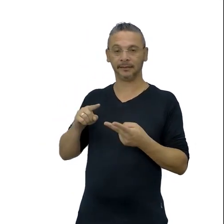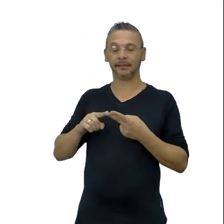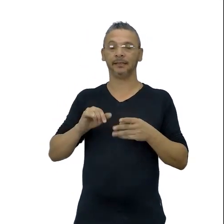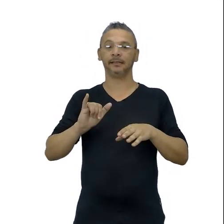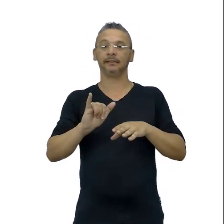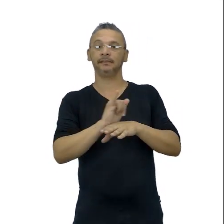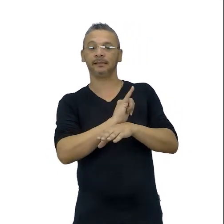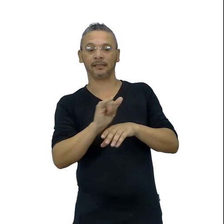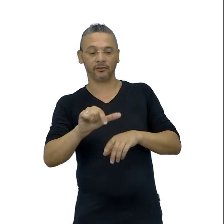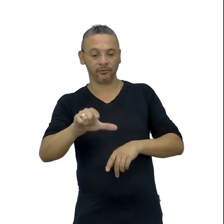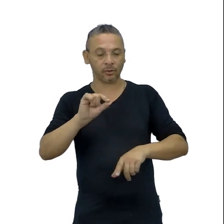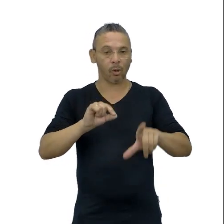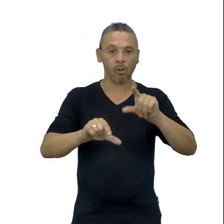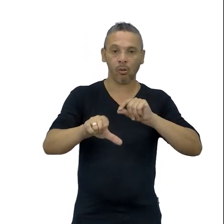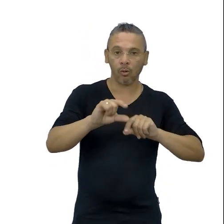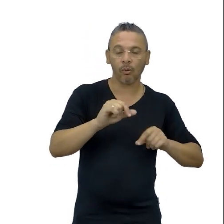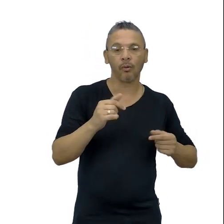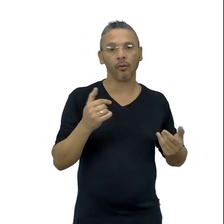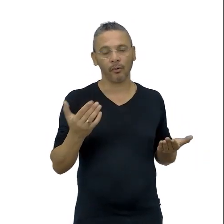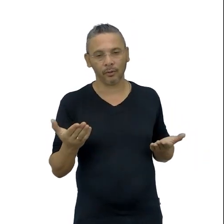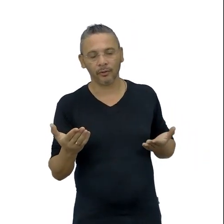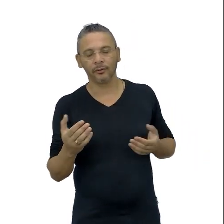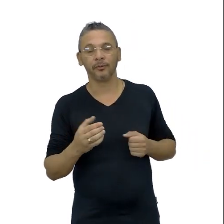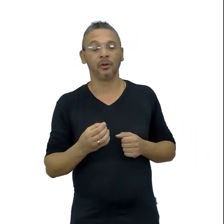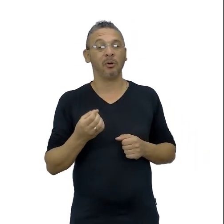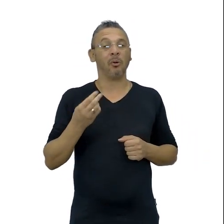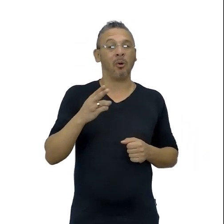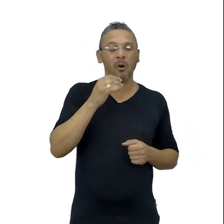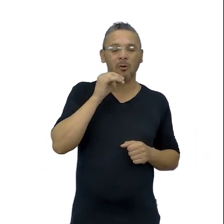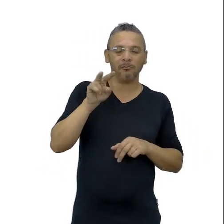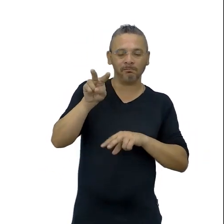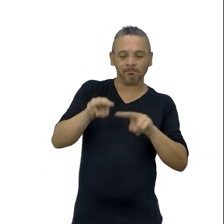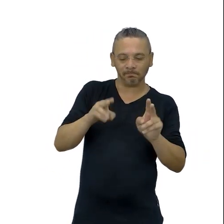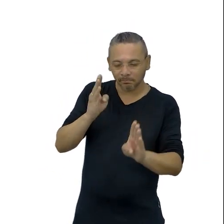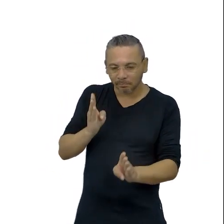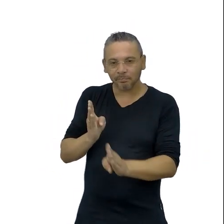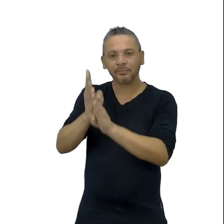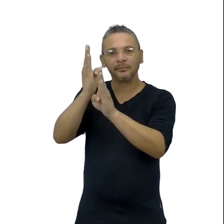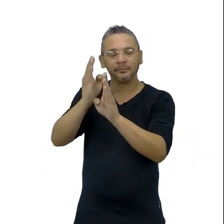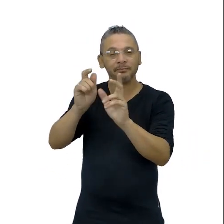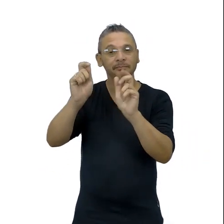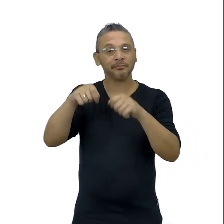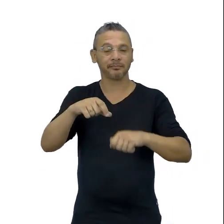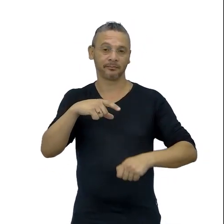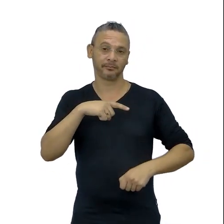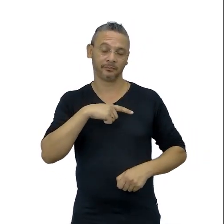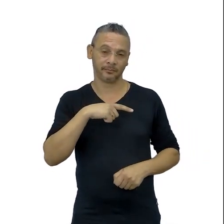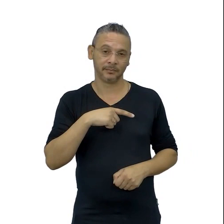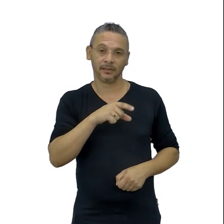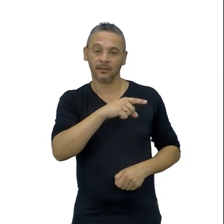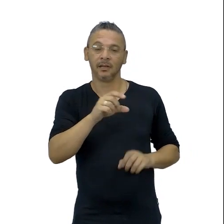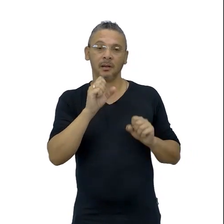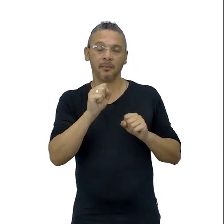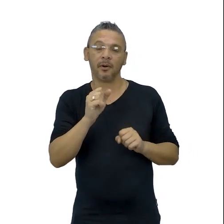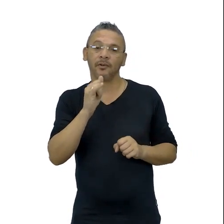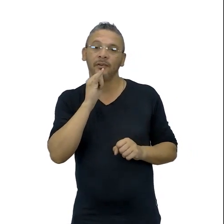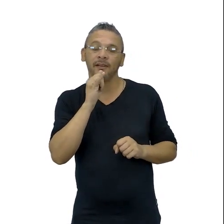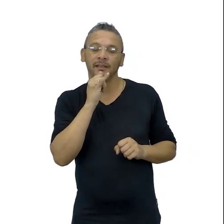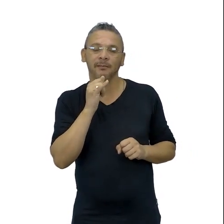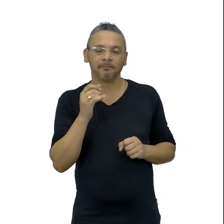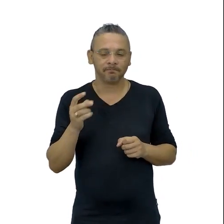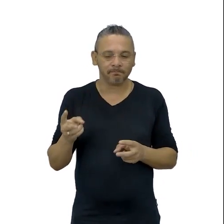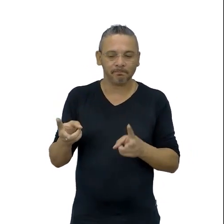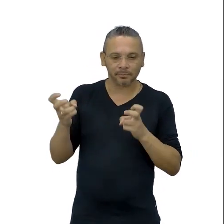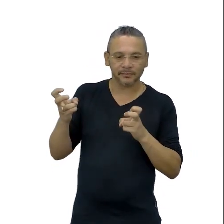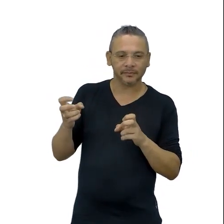de seleção, inferência ou verificação. Vocês pode ser que já tenham visto, né,